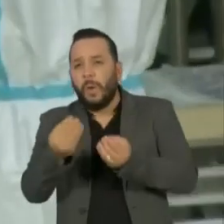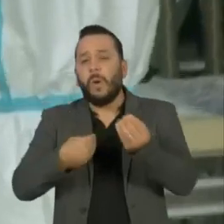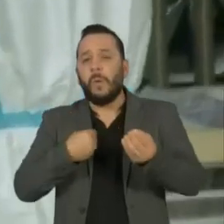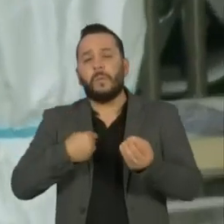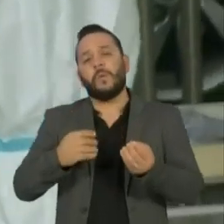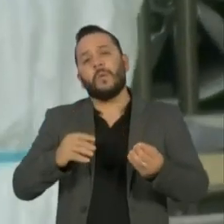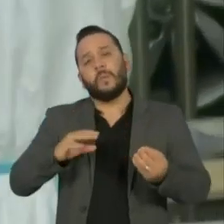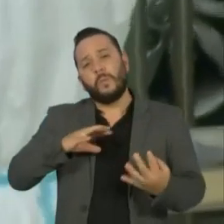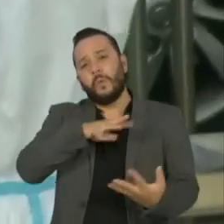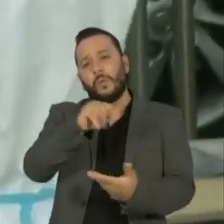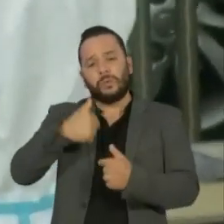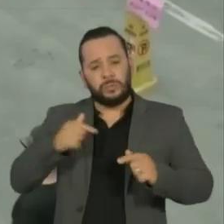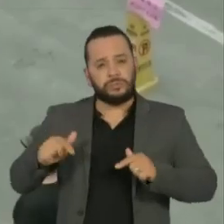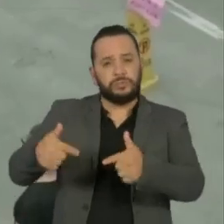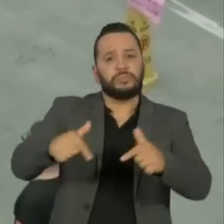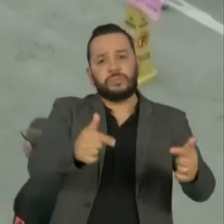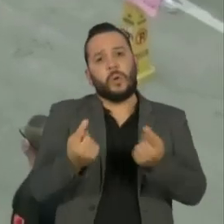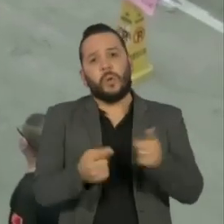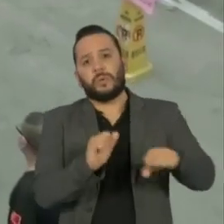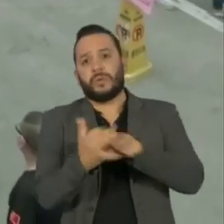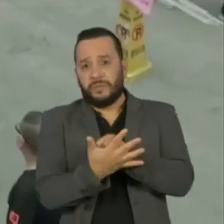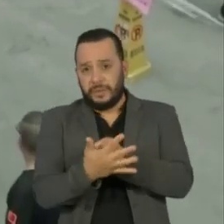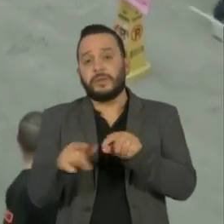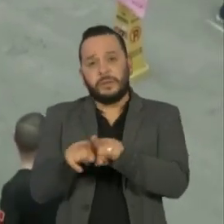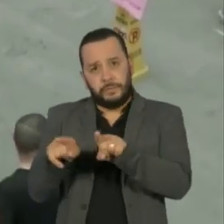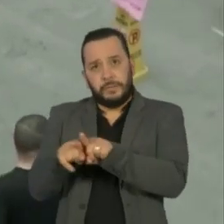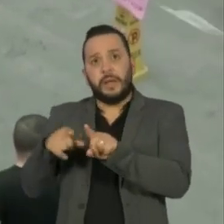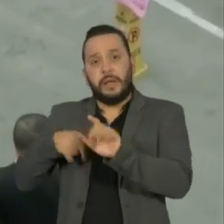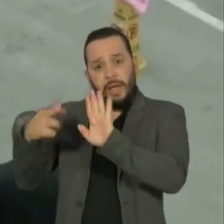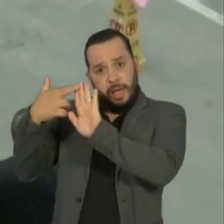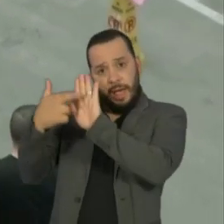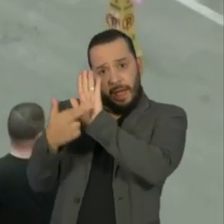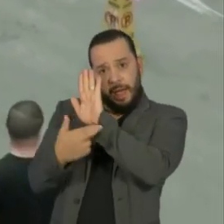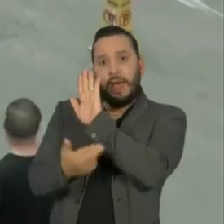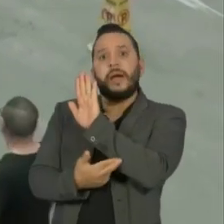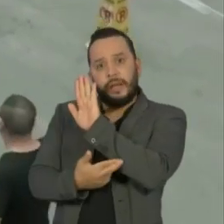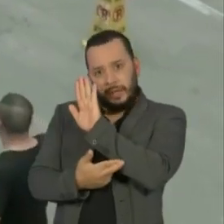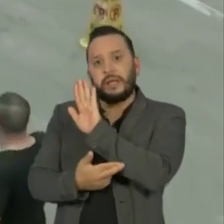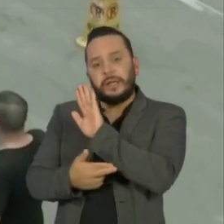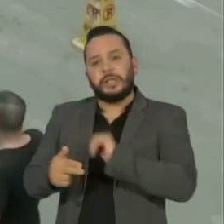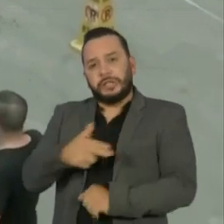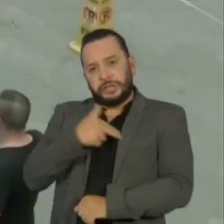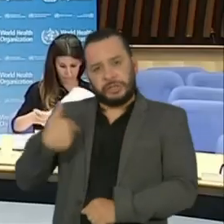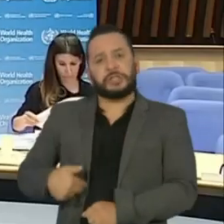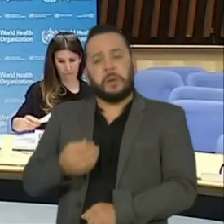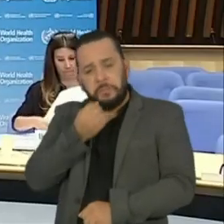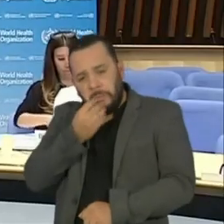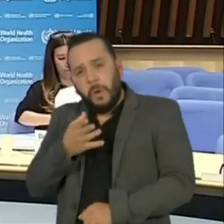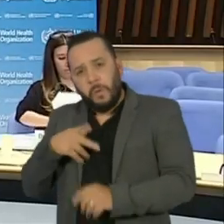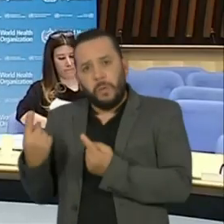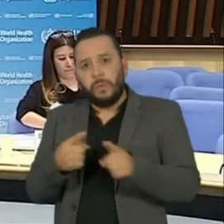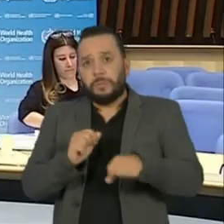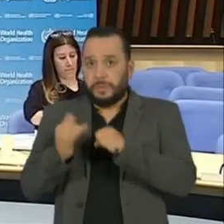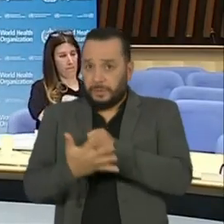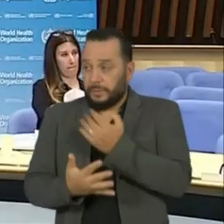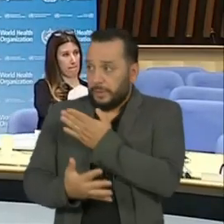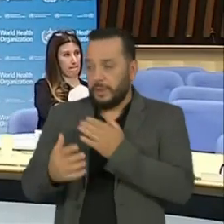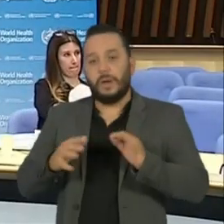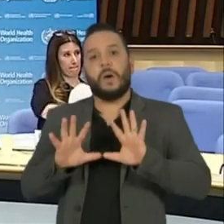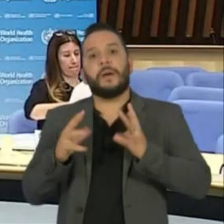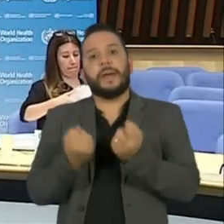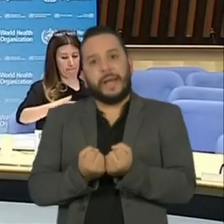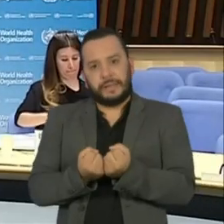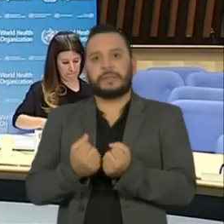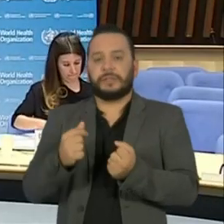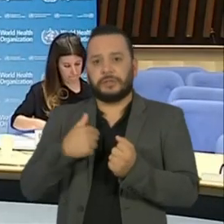pela OMS e defendeu os protocolos chineses contra a pandemia. A Assembleia é o principal órgão de decisão